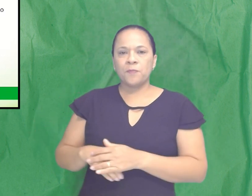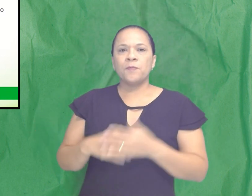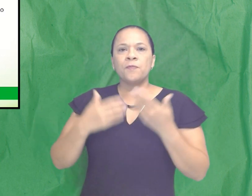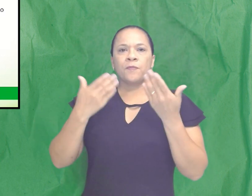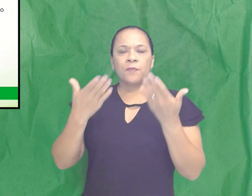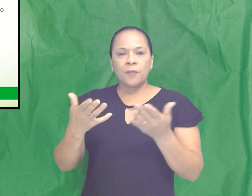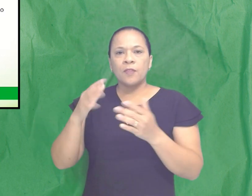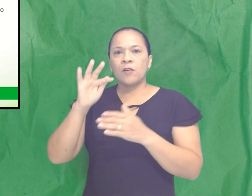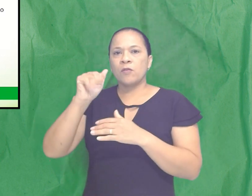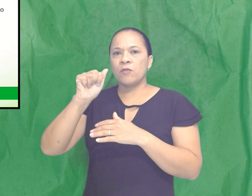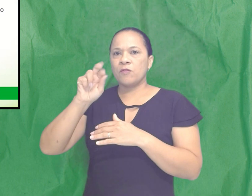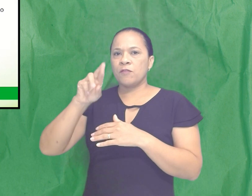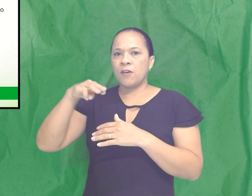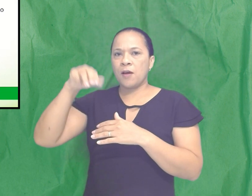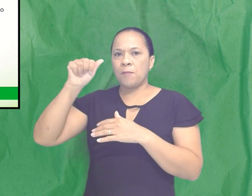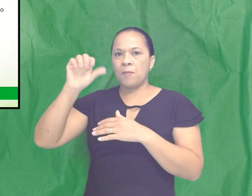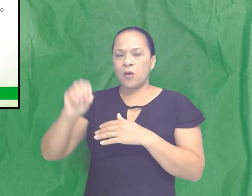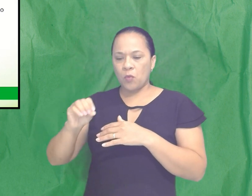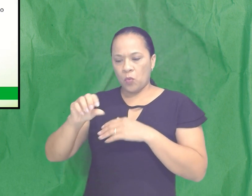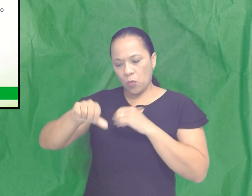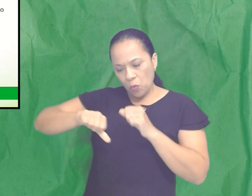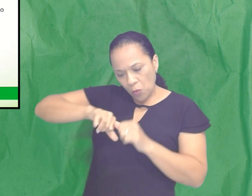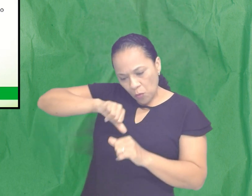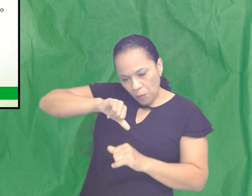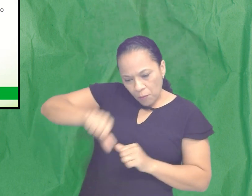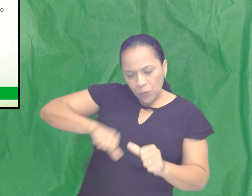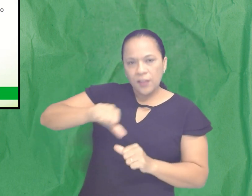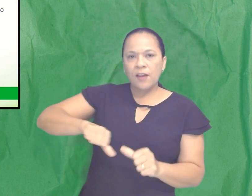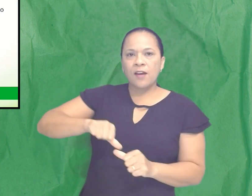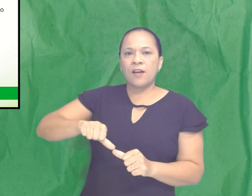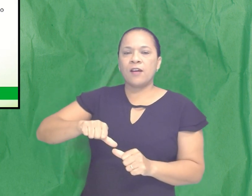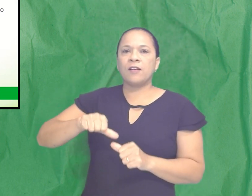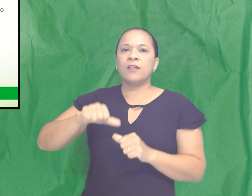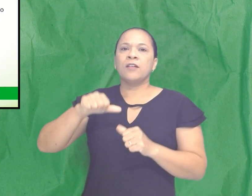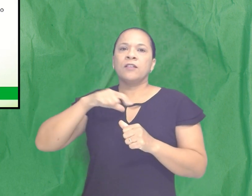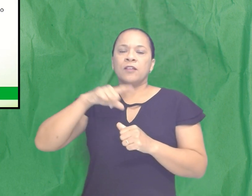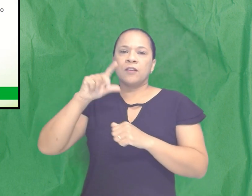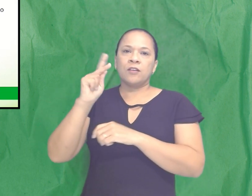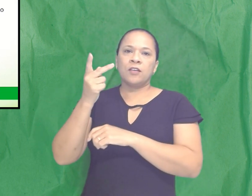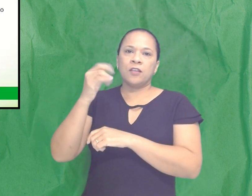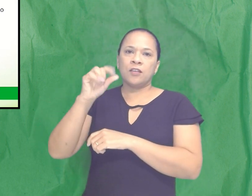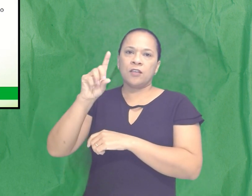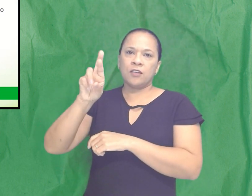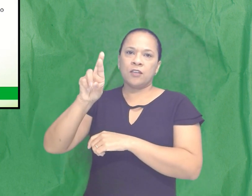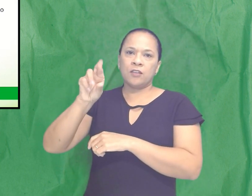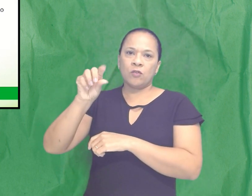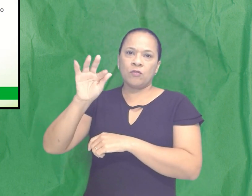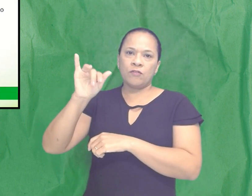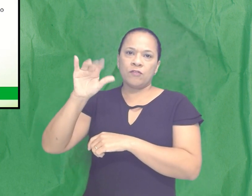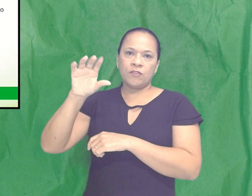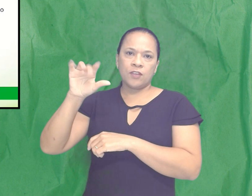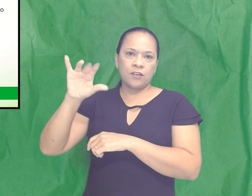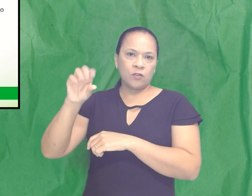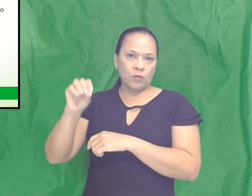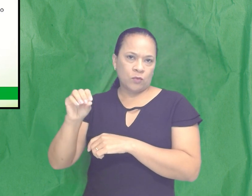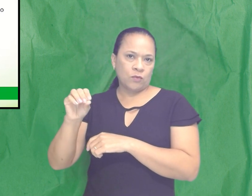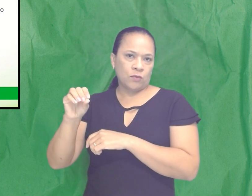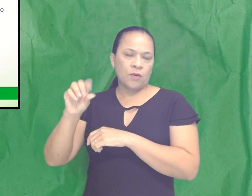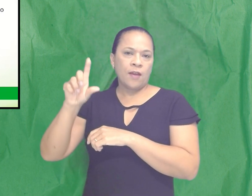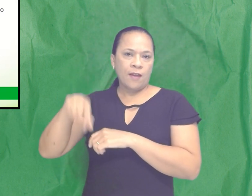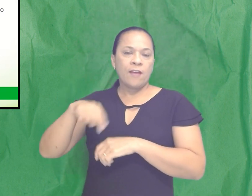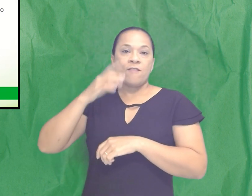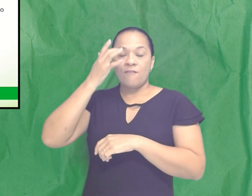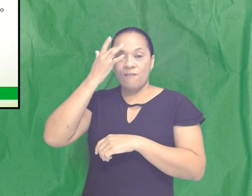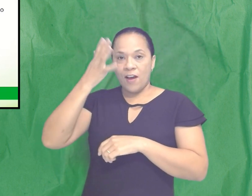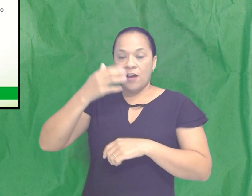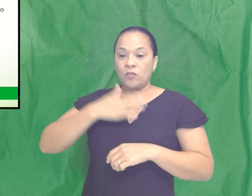então, ele é biotransformado em um metabólito mais hidrofílico, que facilita, então, a